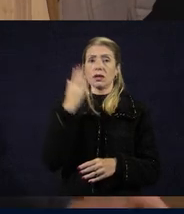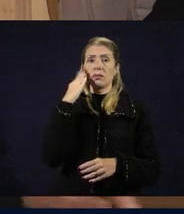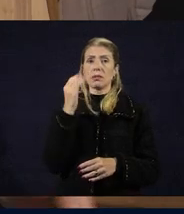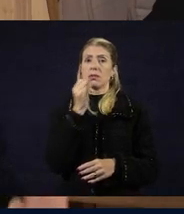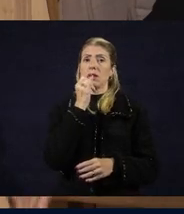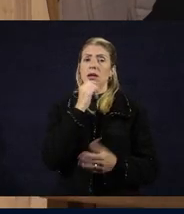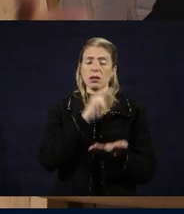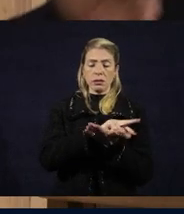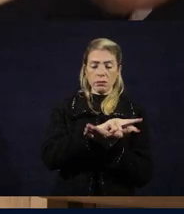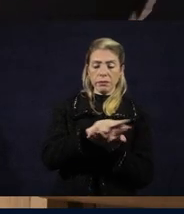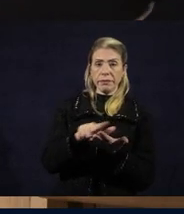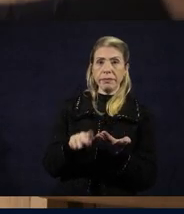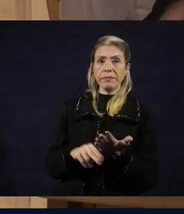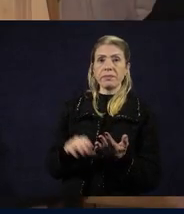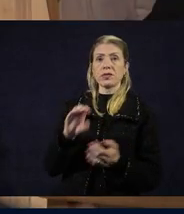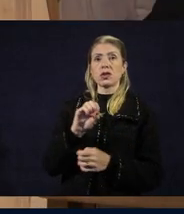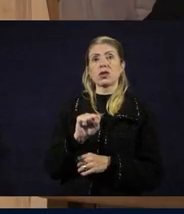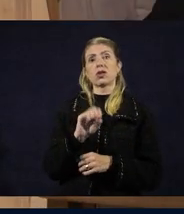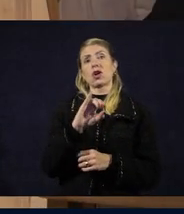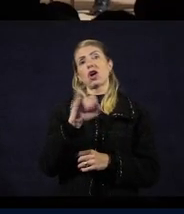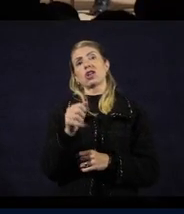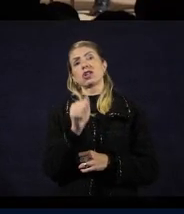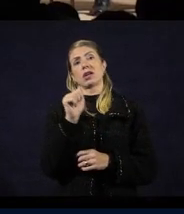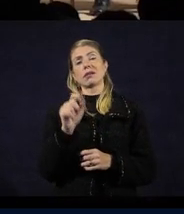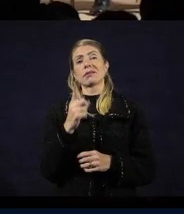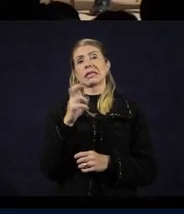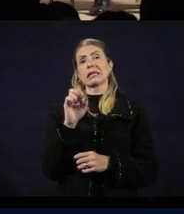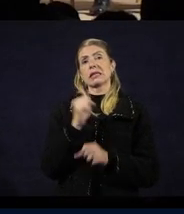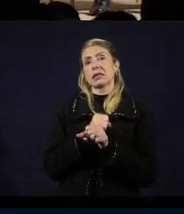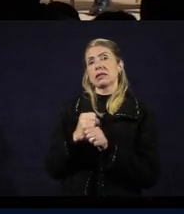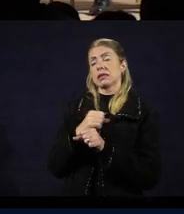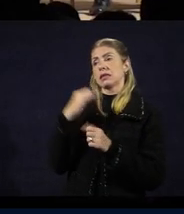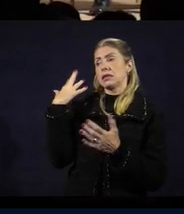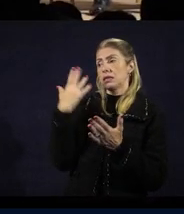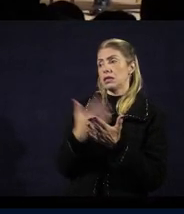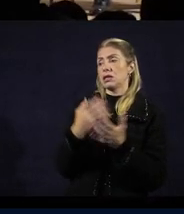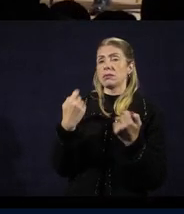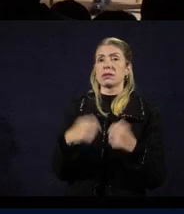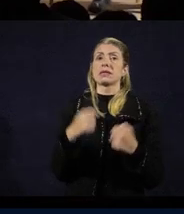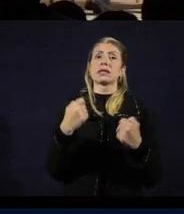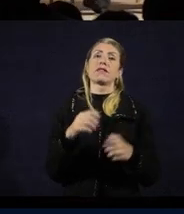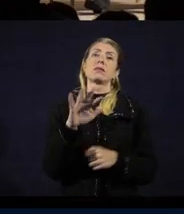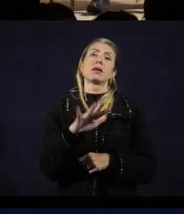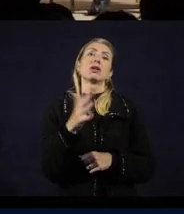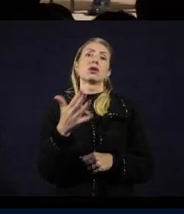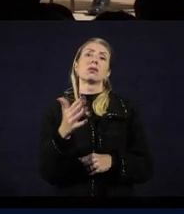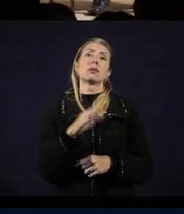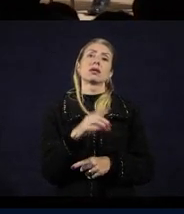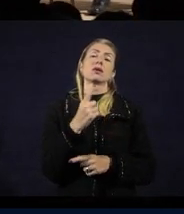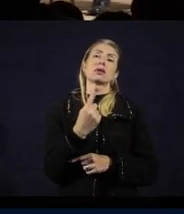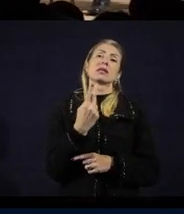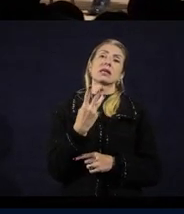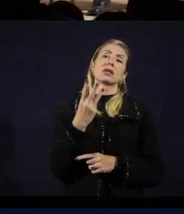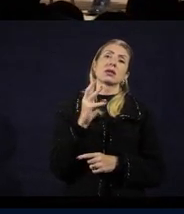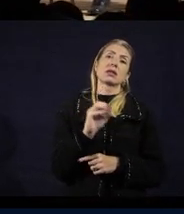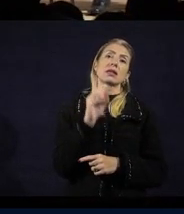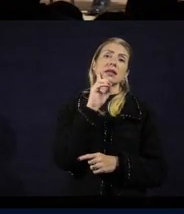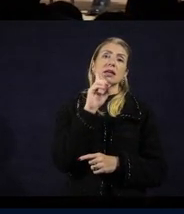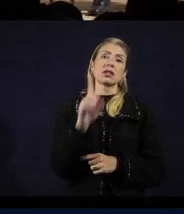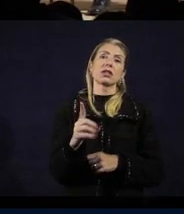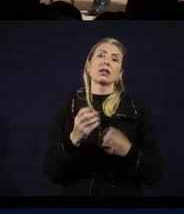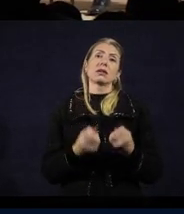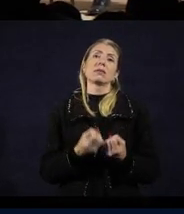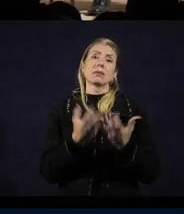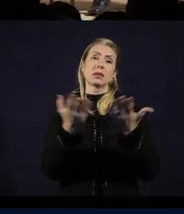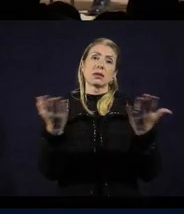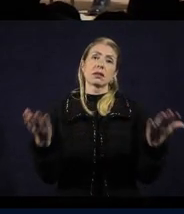soja a 15 anos ela precisava de 130 dias para expressar todo o seu potencial